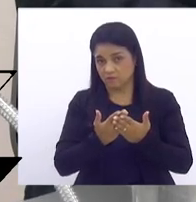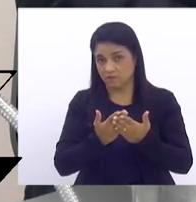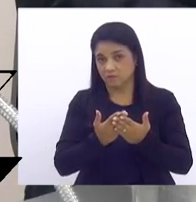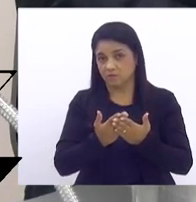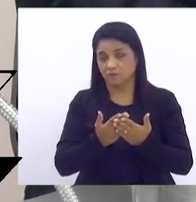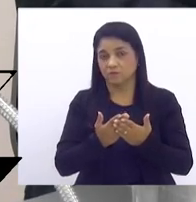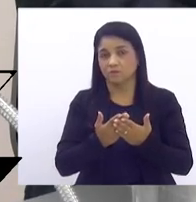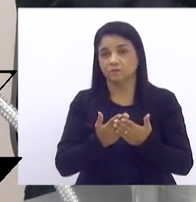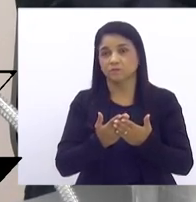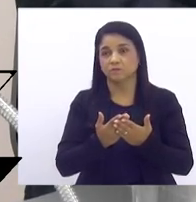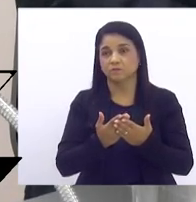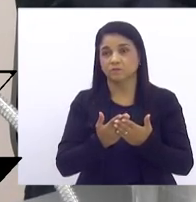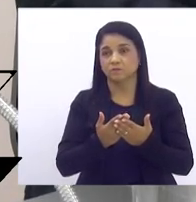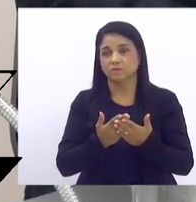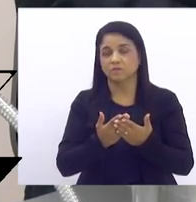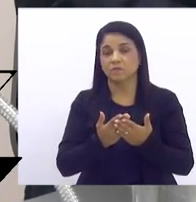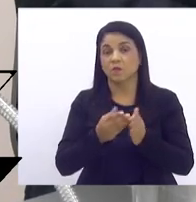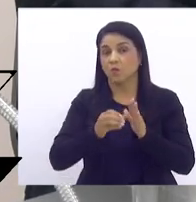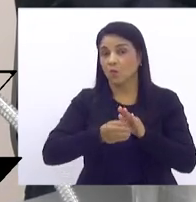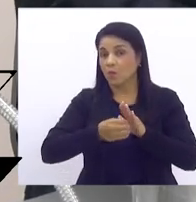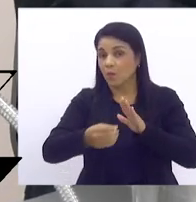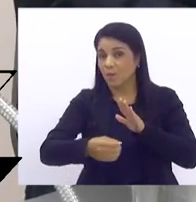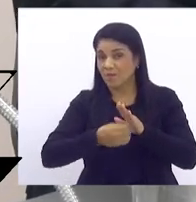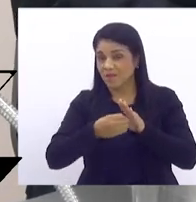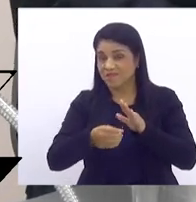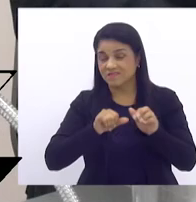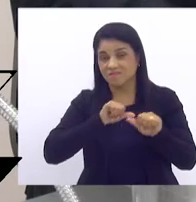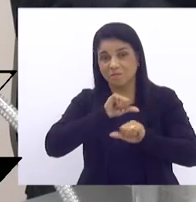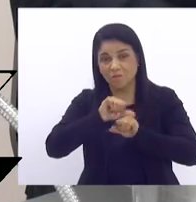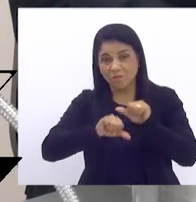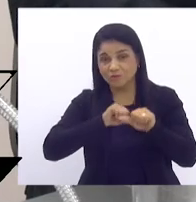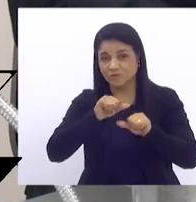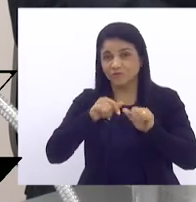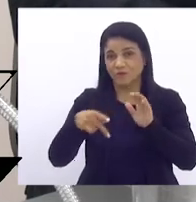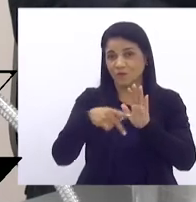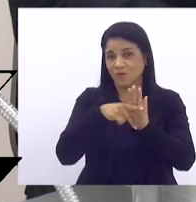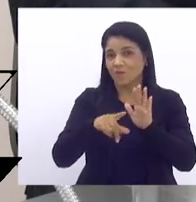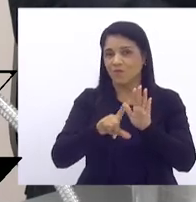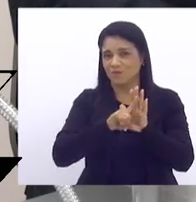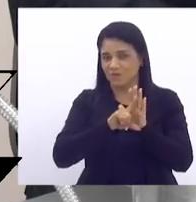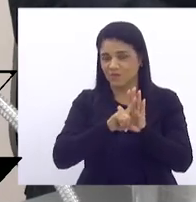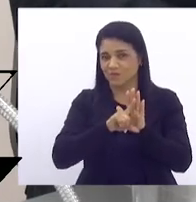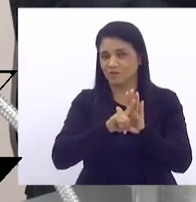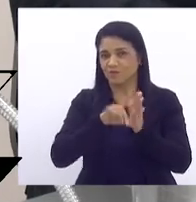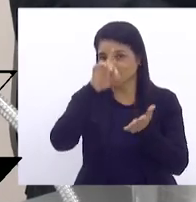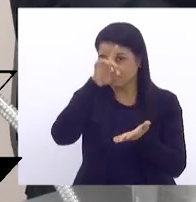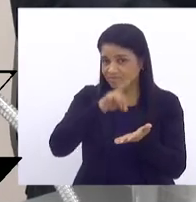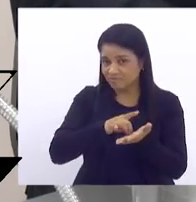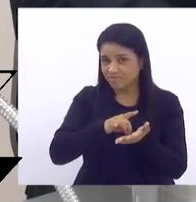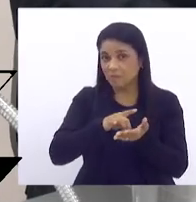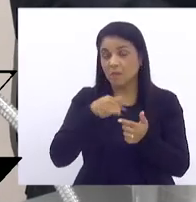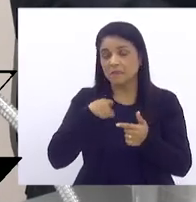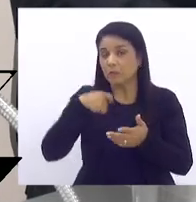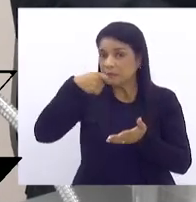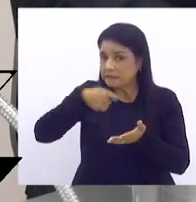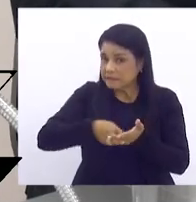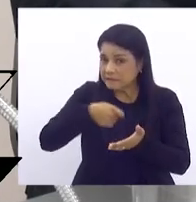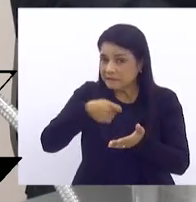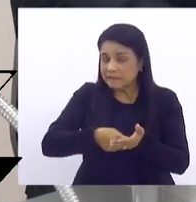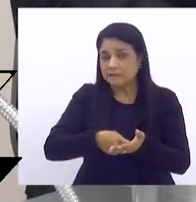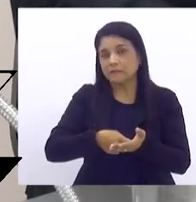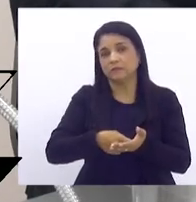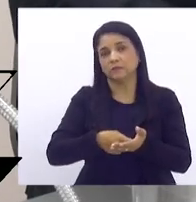Então, assim, o parecer, ele modifica o projeto original. Mas, deputada, eu insisto na tese que já há uma